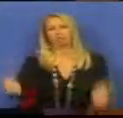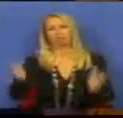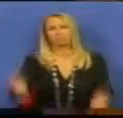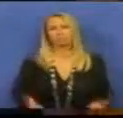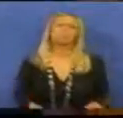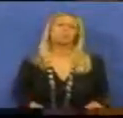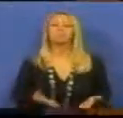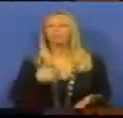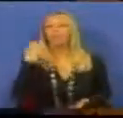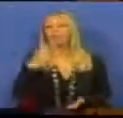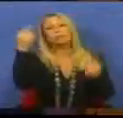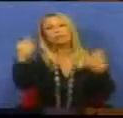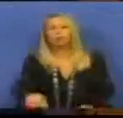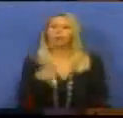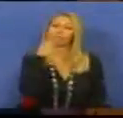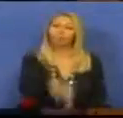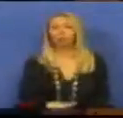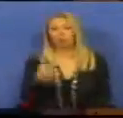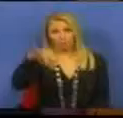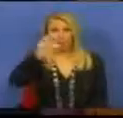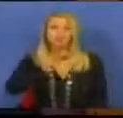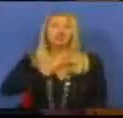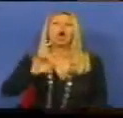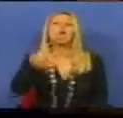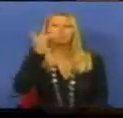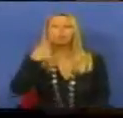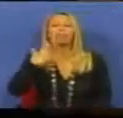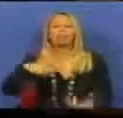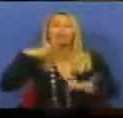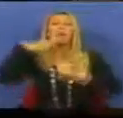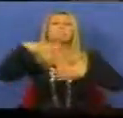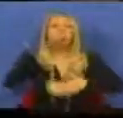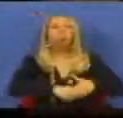lamento apenas deixar isto. O PSD devia ter dado a mão aos professores e deu a mão ao Governo.